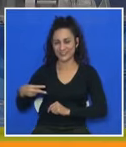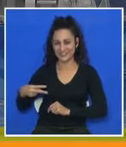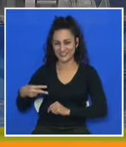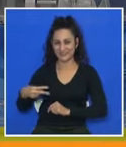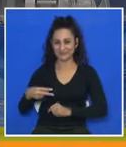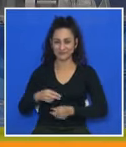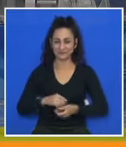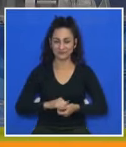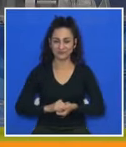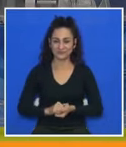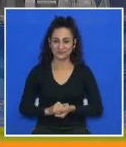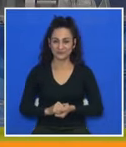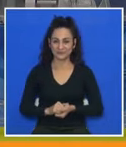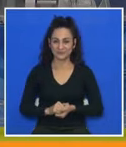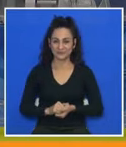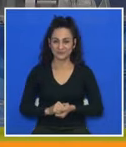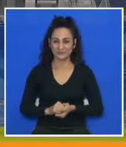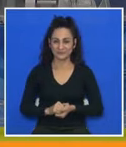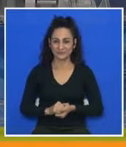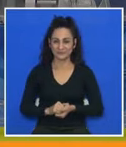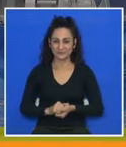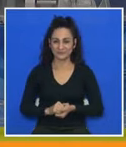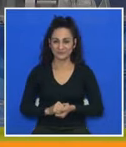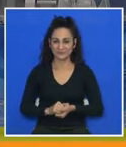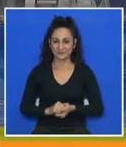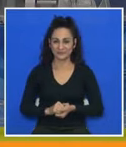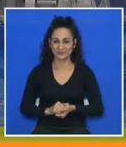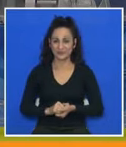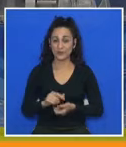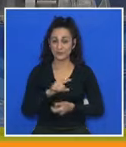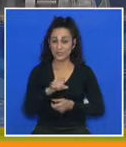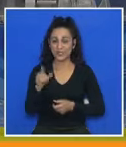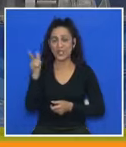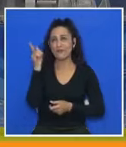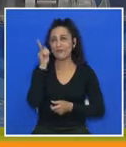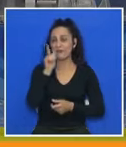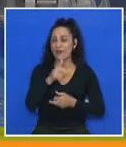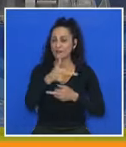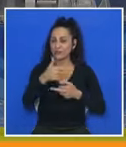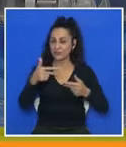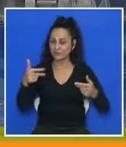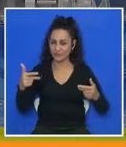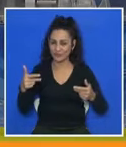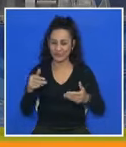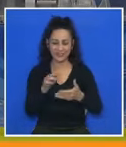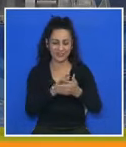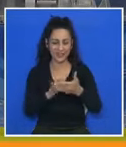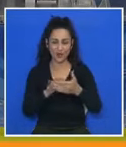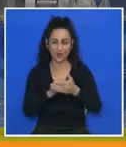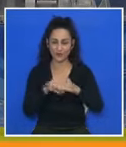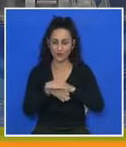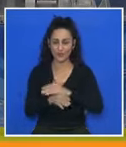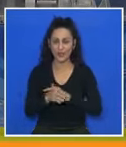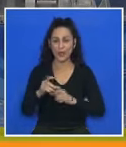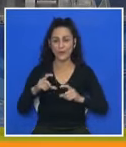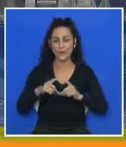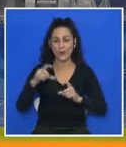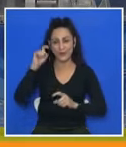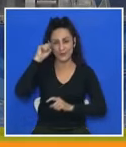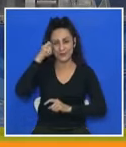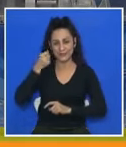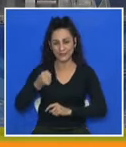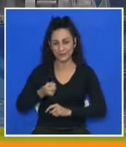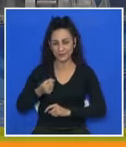Amarela 92. Você tem muitas chances de ganhar na Lotomania. Bola preta,